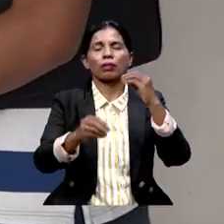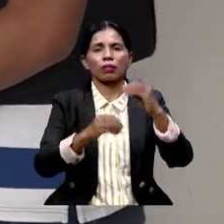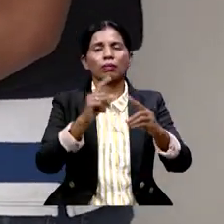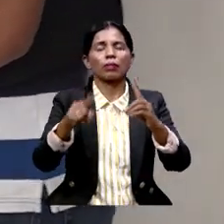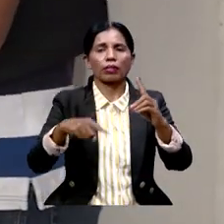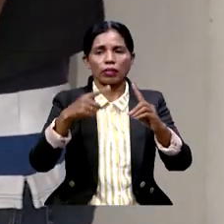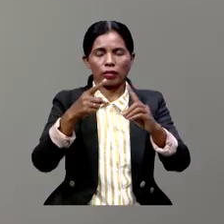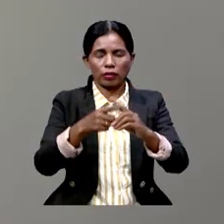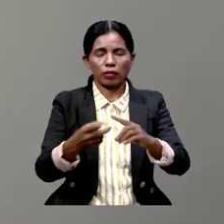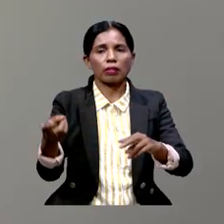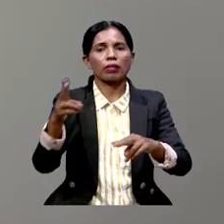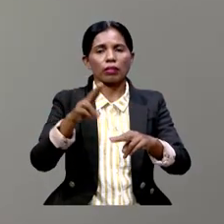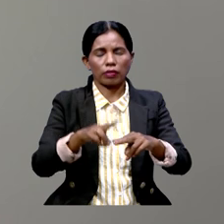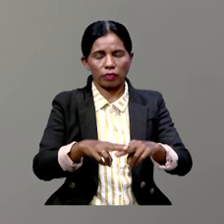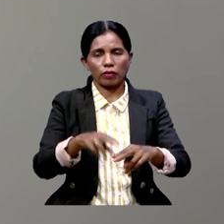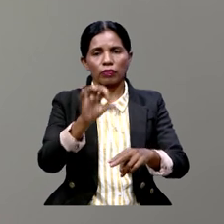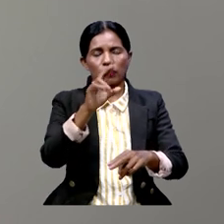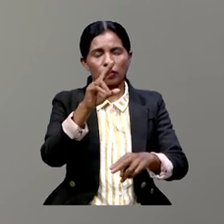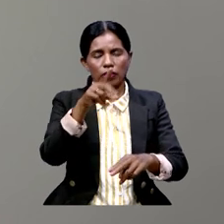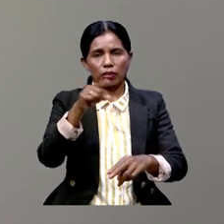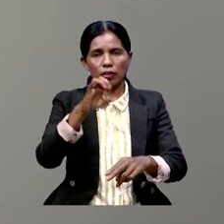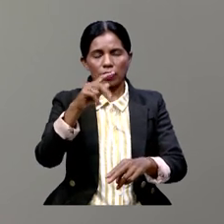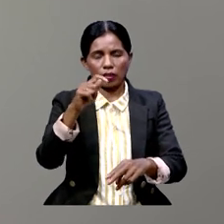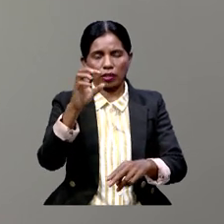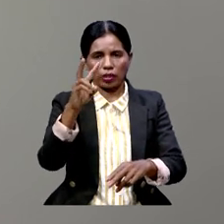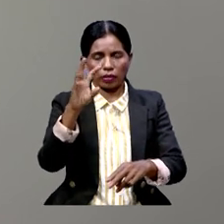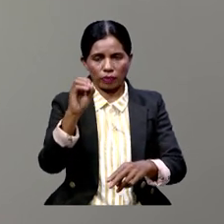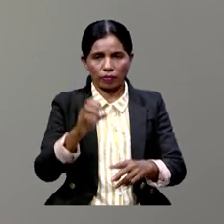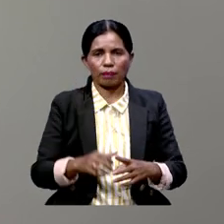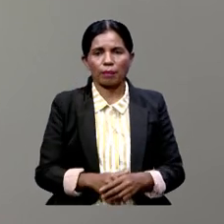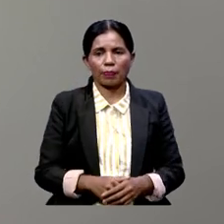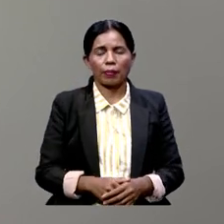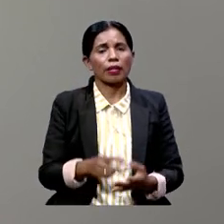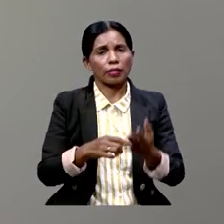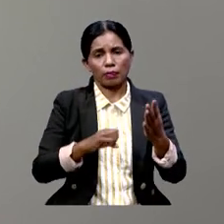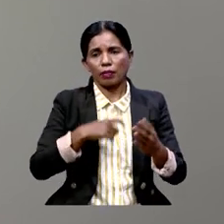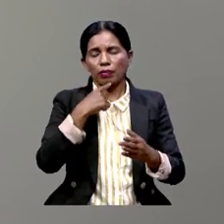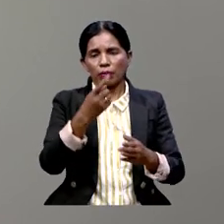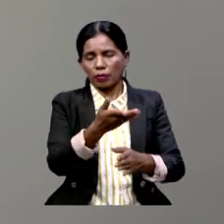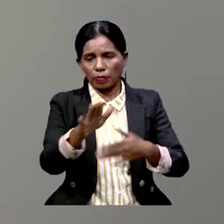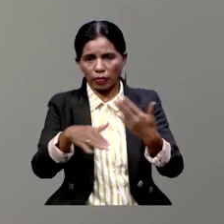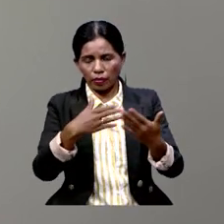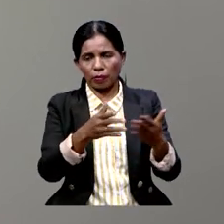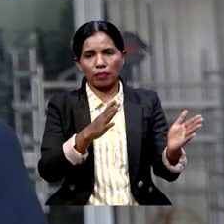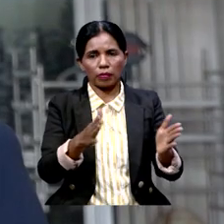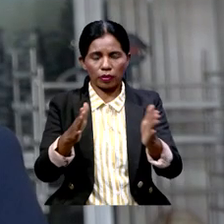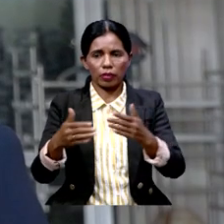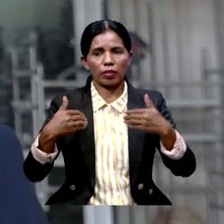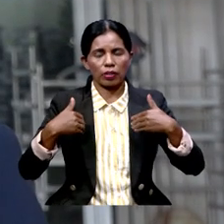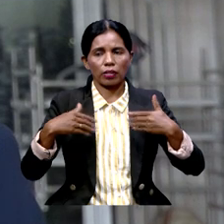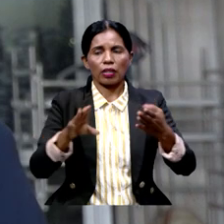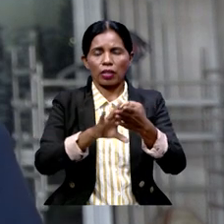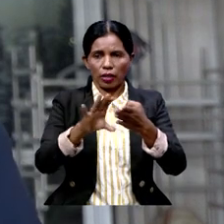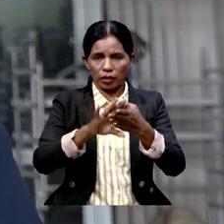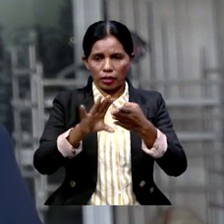hiramak extradição ba fugitivo Arnolfo Teves. Então, será uma coisa que você vai fazer? É processo, né? E um pedido ida, mas se